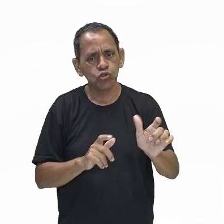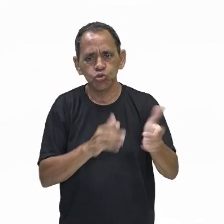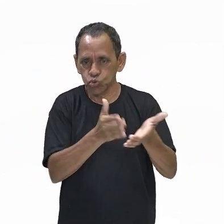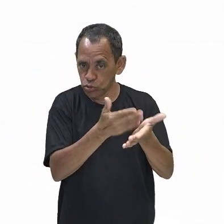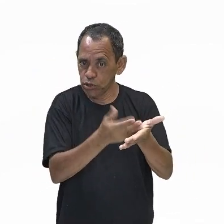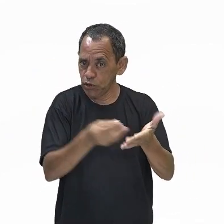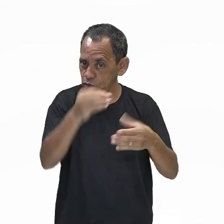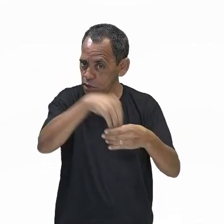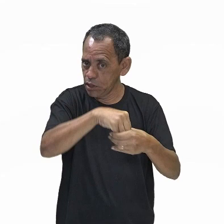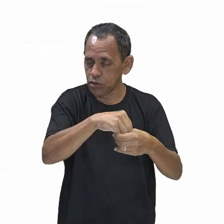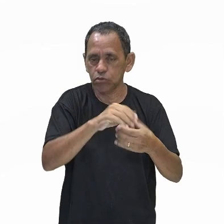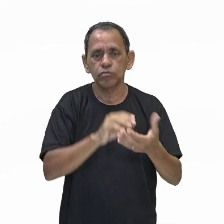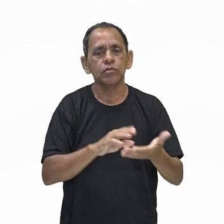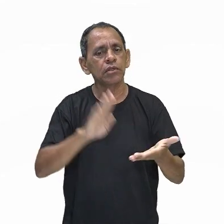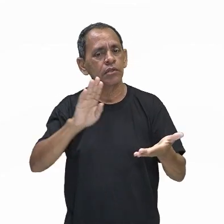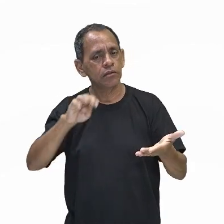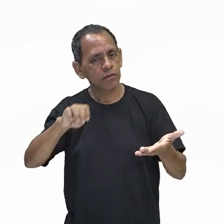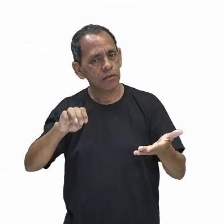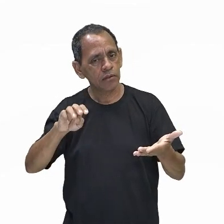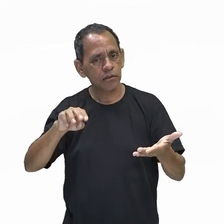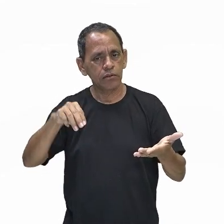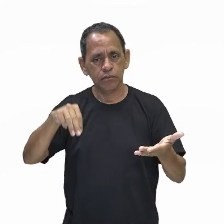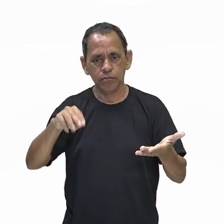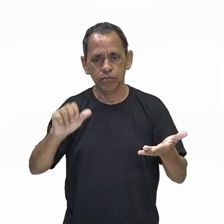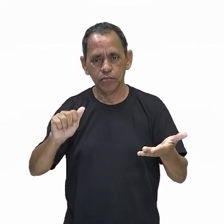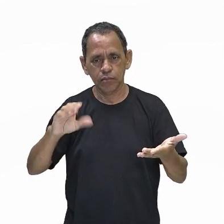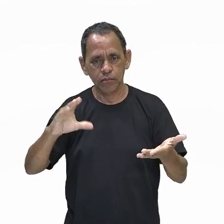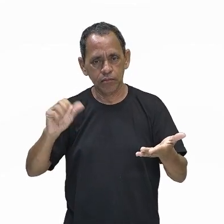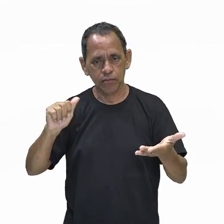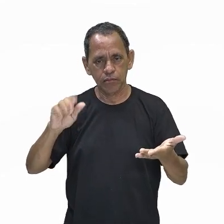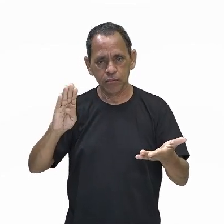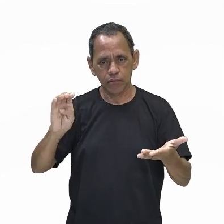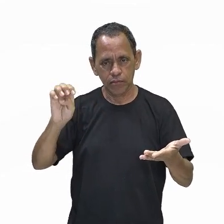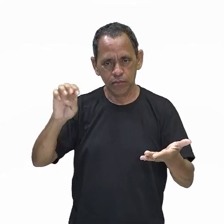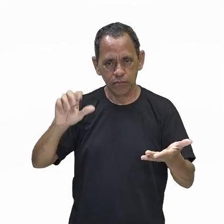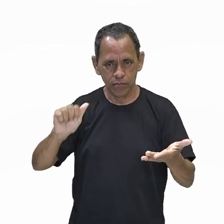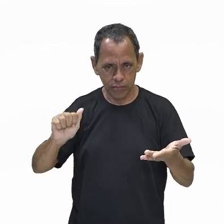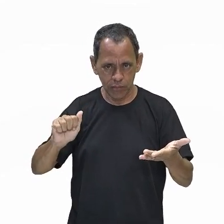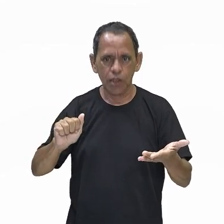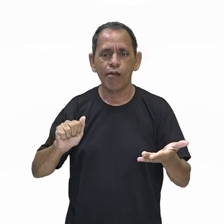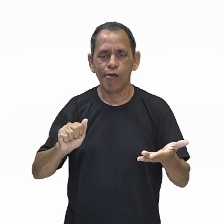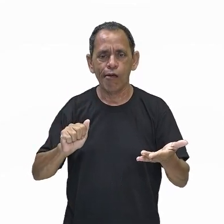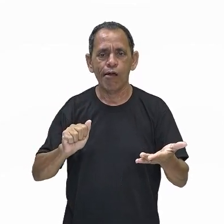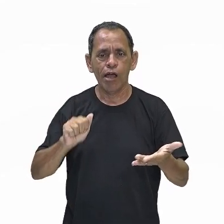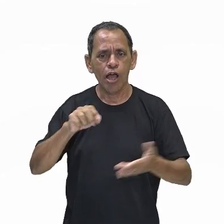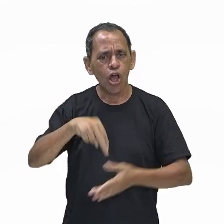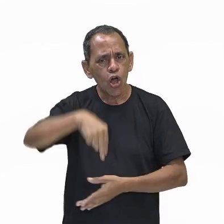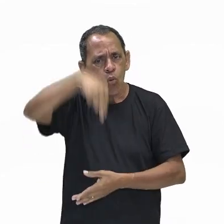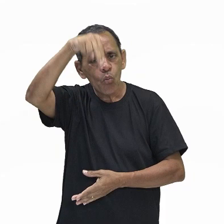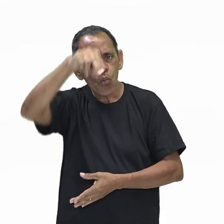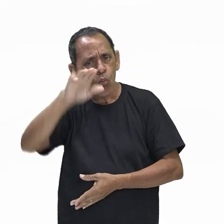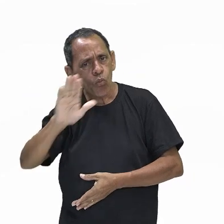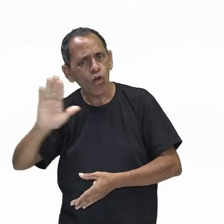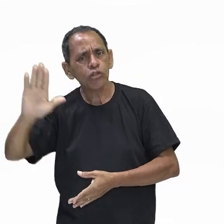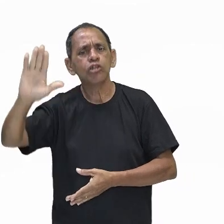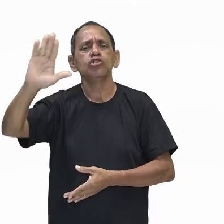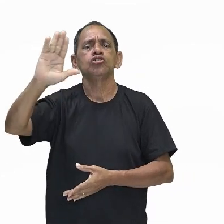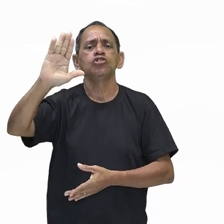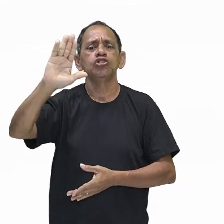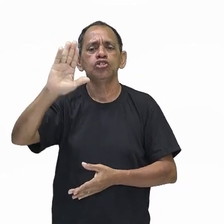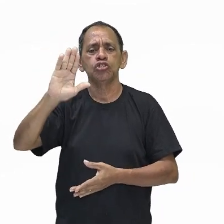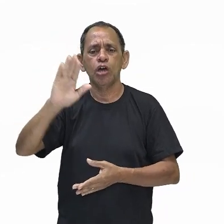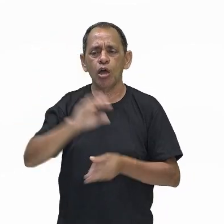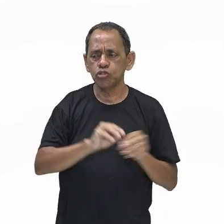é Macabea, como eu falei para vocês, né, ela é nordestina, perdeu a mãe, aí foi para a cidade grande, foi viver com a tia,